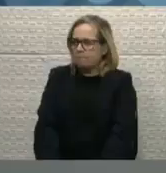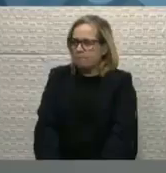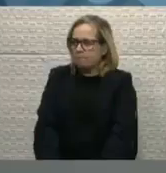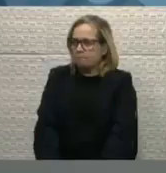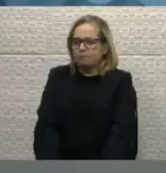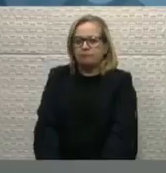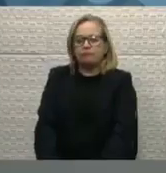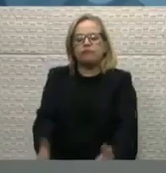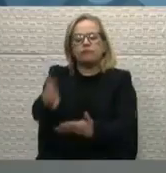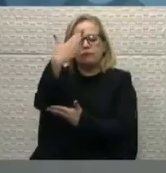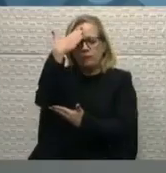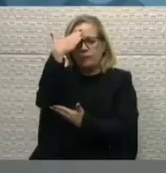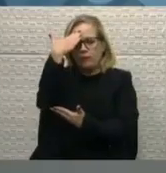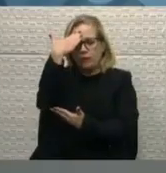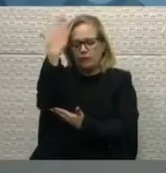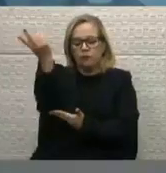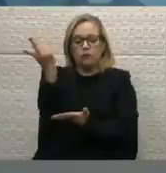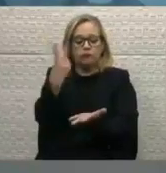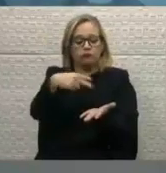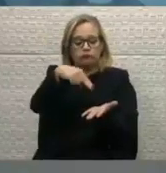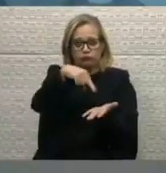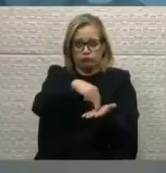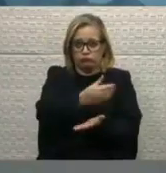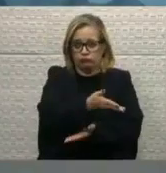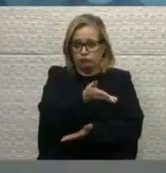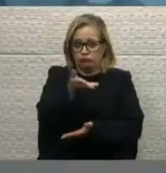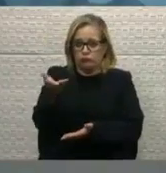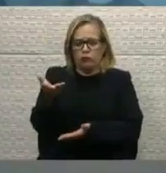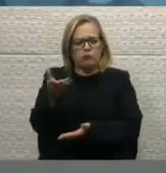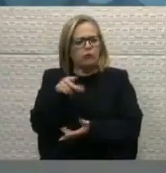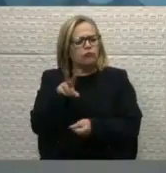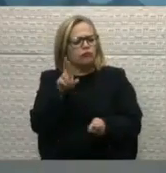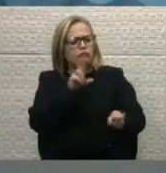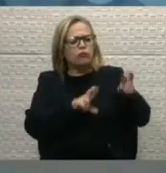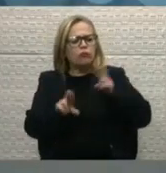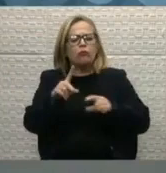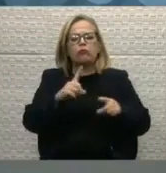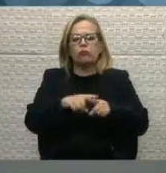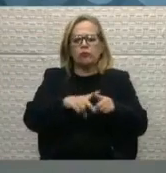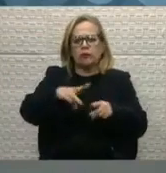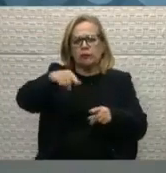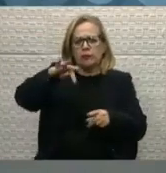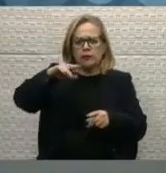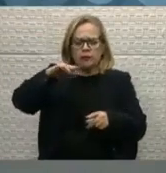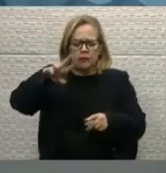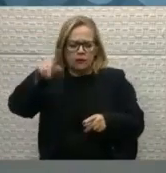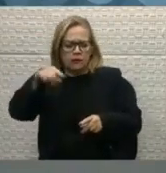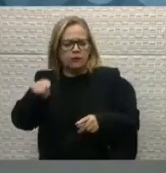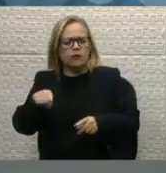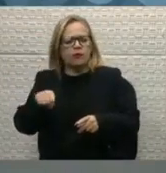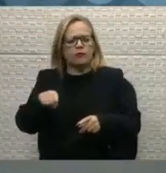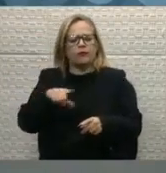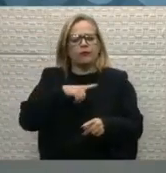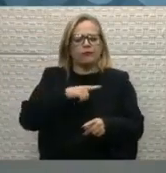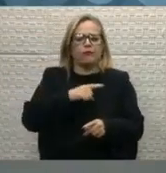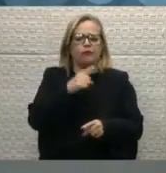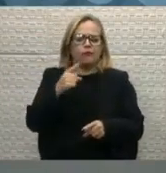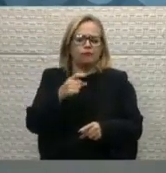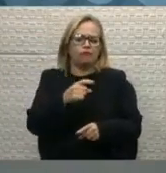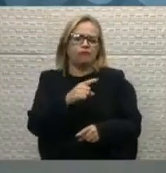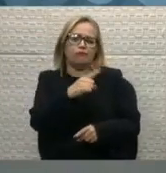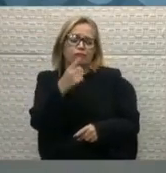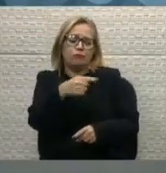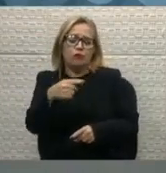Gostaria de agradecer, então, a contribuição. Vamos observar por que a matriz canônica tem primeira coluna 1, menos 1 e